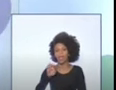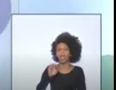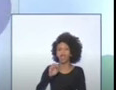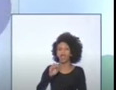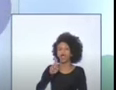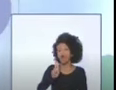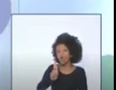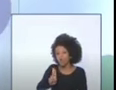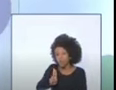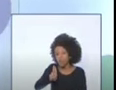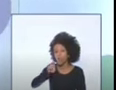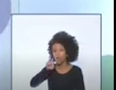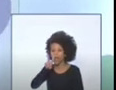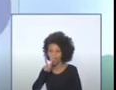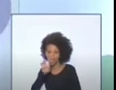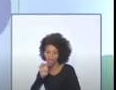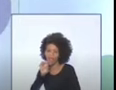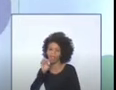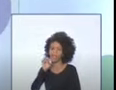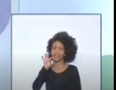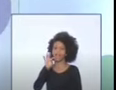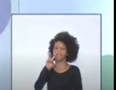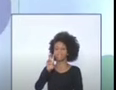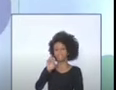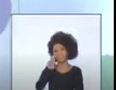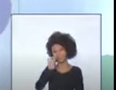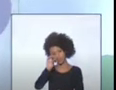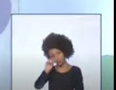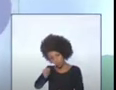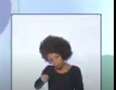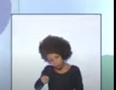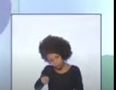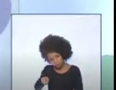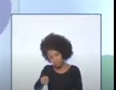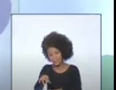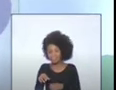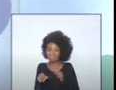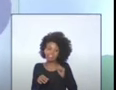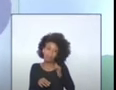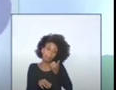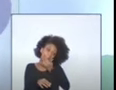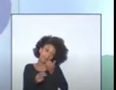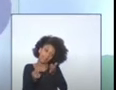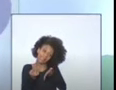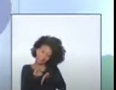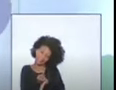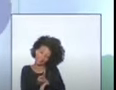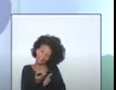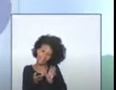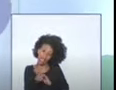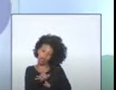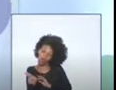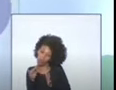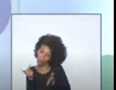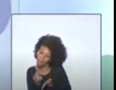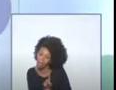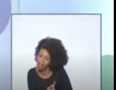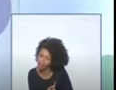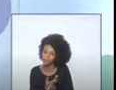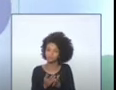que esteja a pronúncia esteja correta e me perdoe também se por acaso eu cometer o equívoco de falar o seu nome